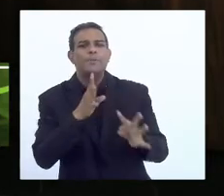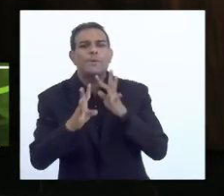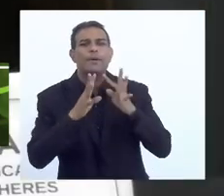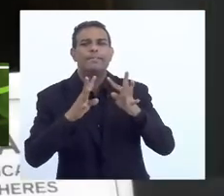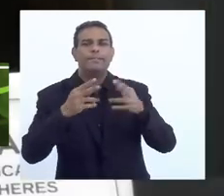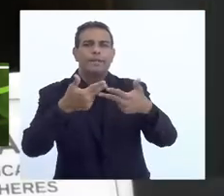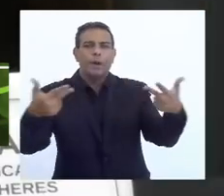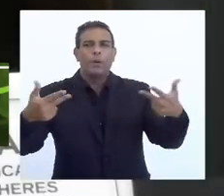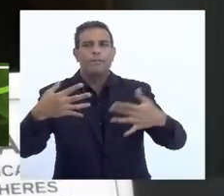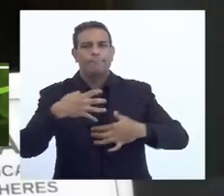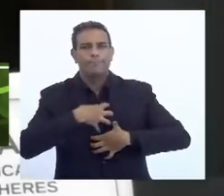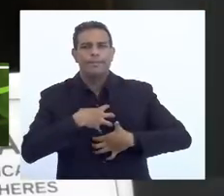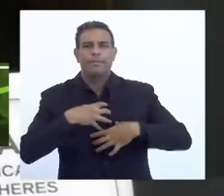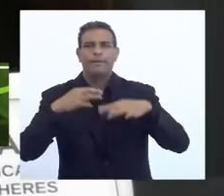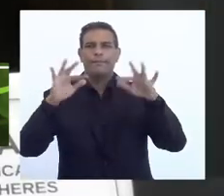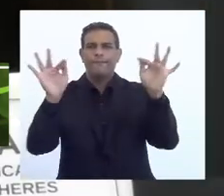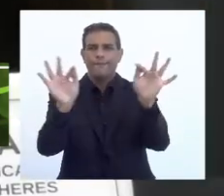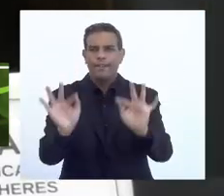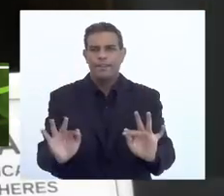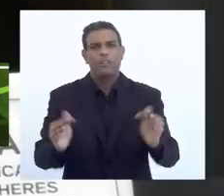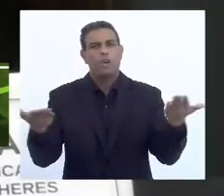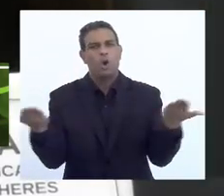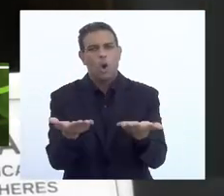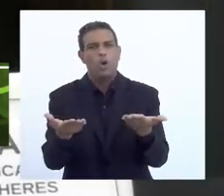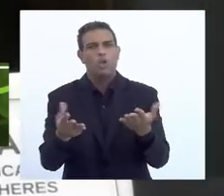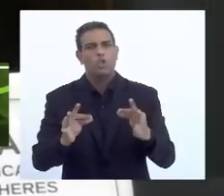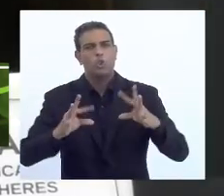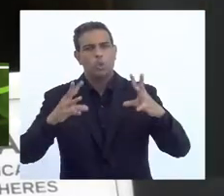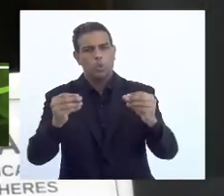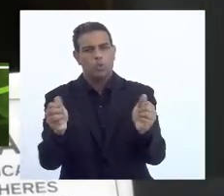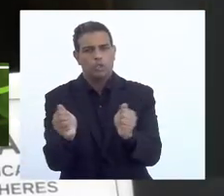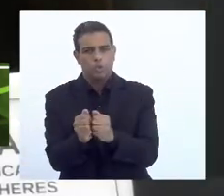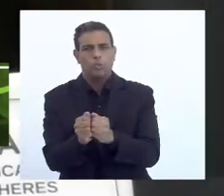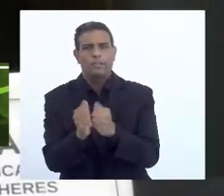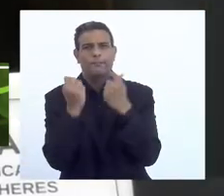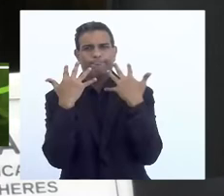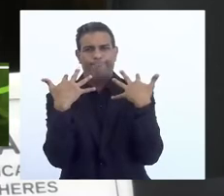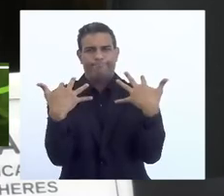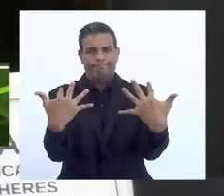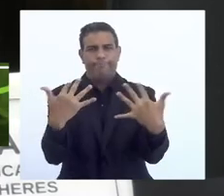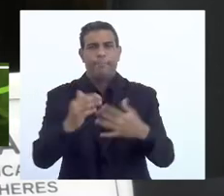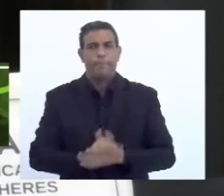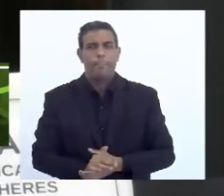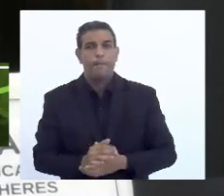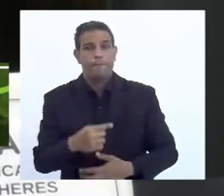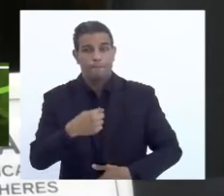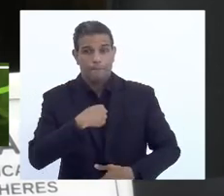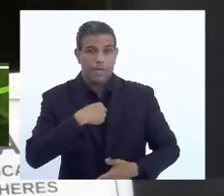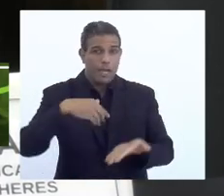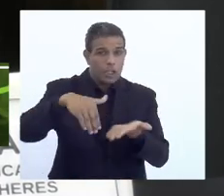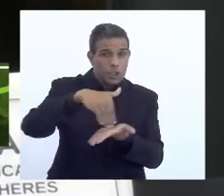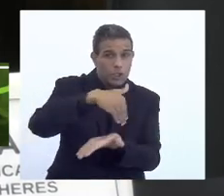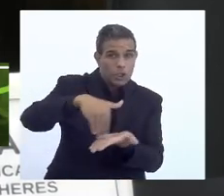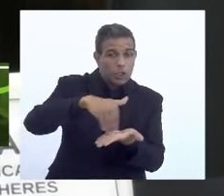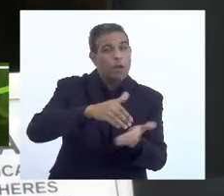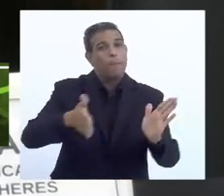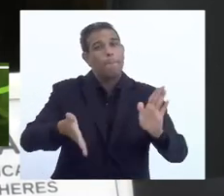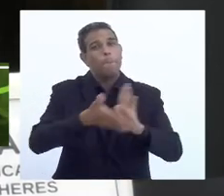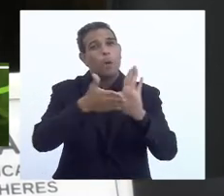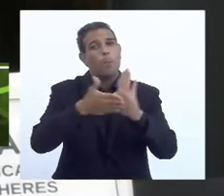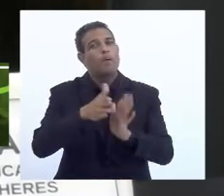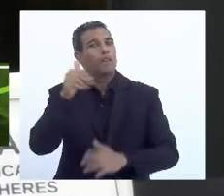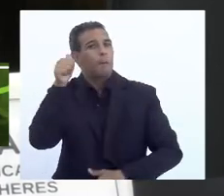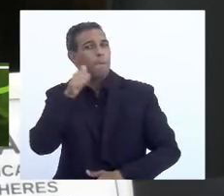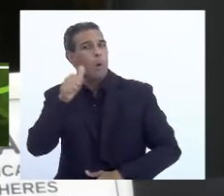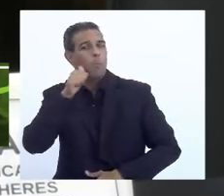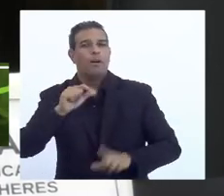fico muito feliz de poder estar aqui hoje ao lado de vocês. Enquanto secretária de Políticas e Promoção da Mulher, né, a